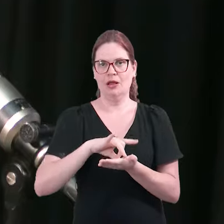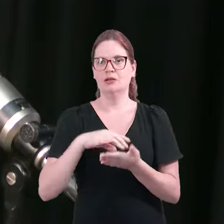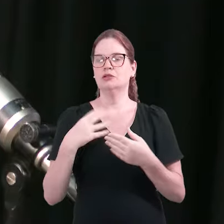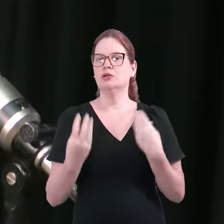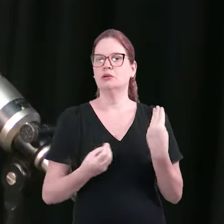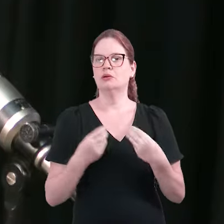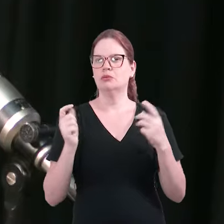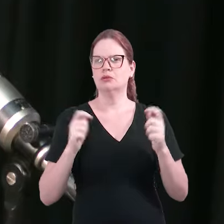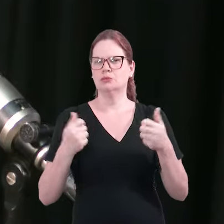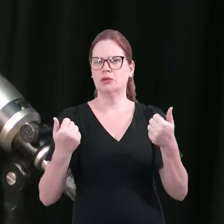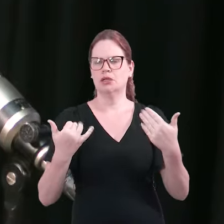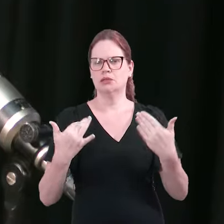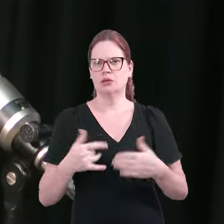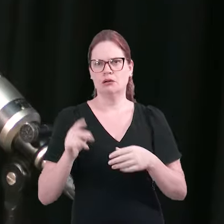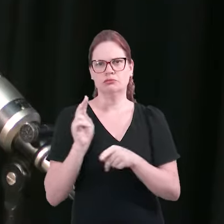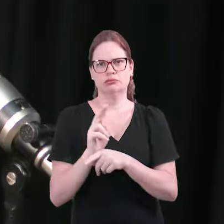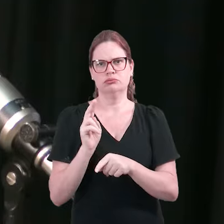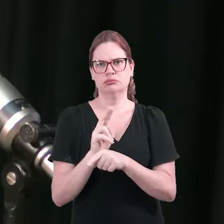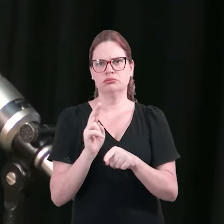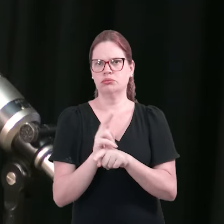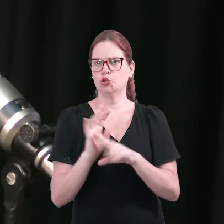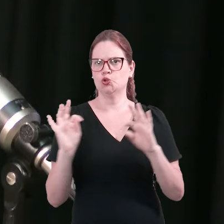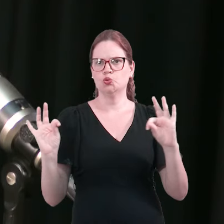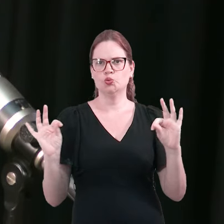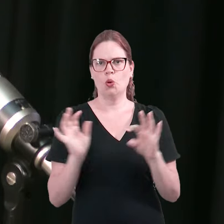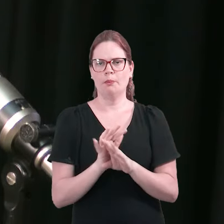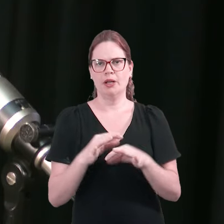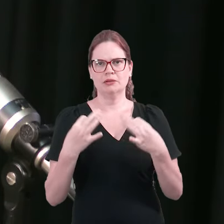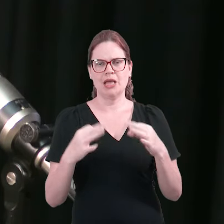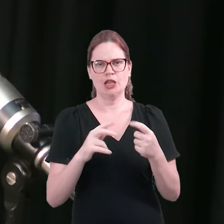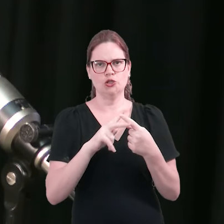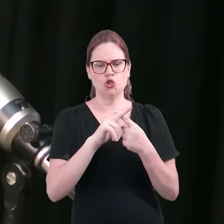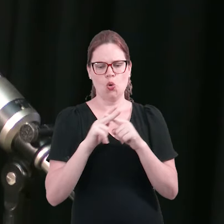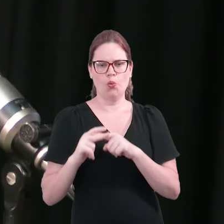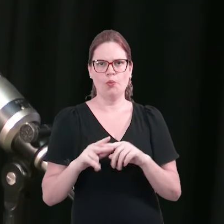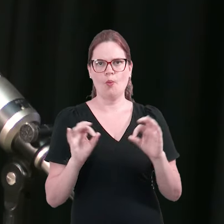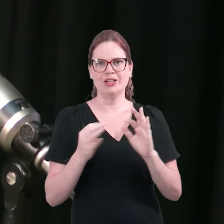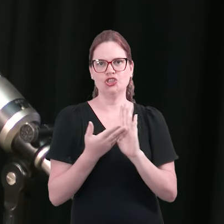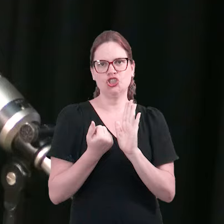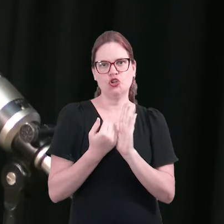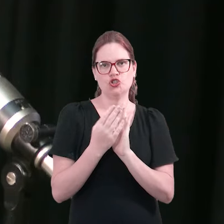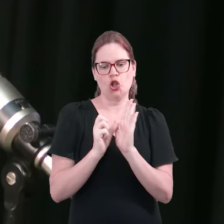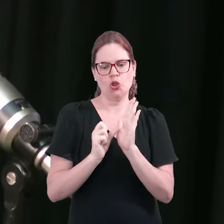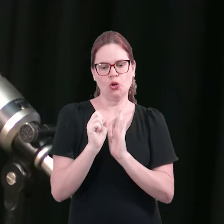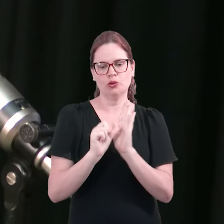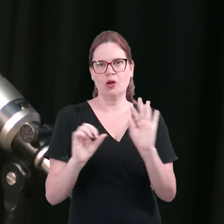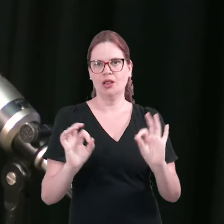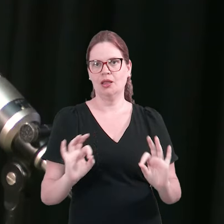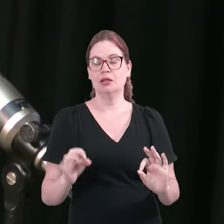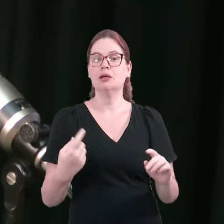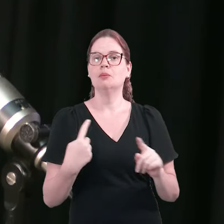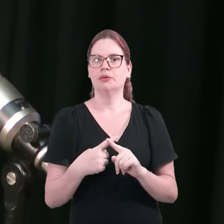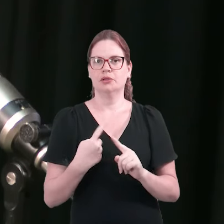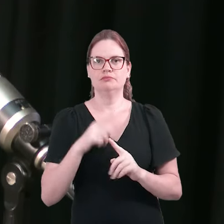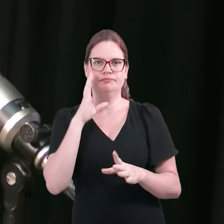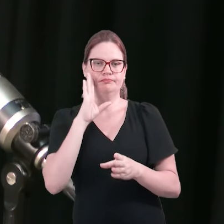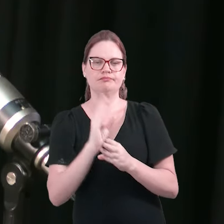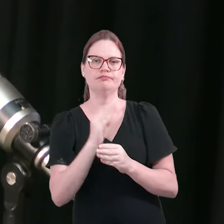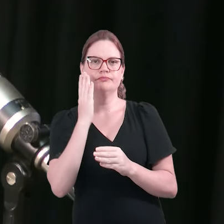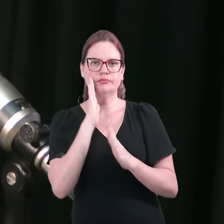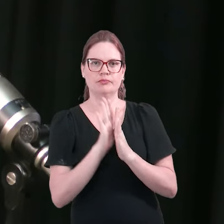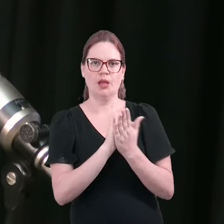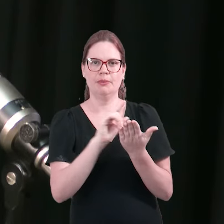podemos dizer que ela foi de fato totalmente preservada? A gente sabe que a Bíblia talvez seja o livro que sofreu